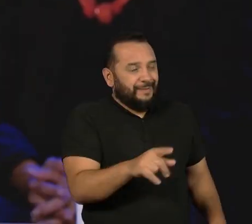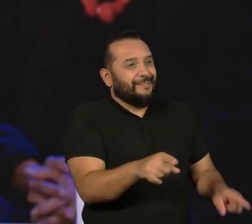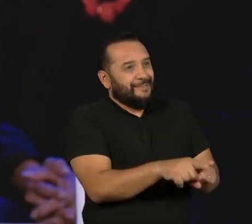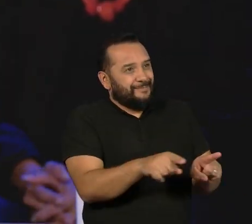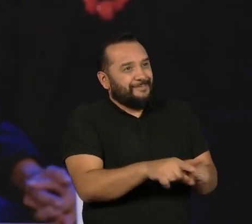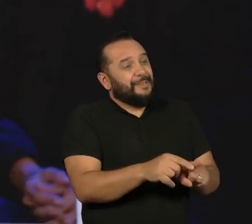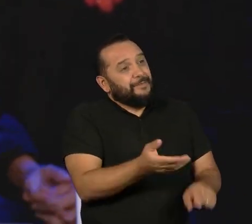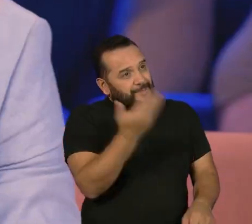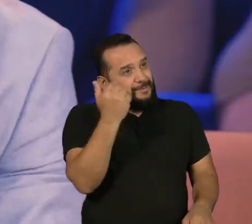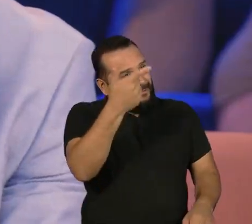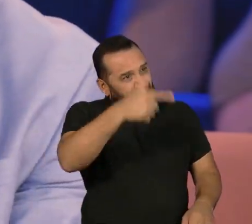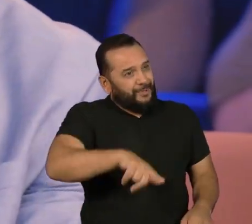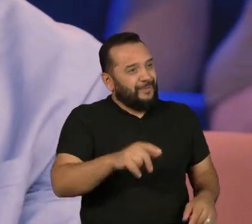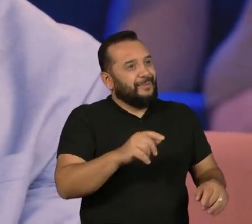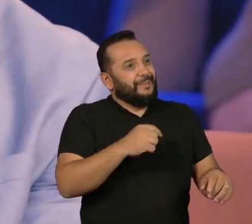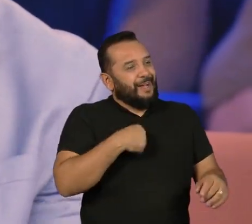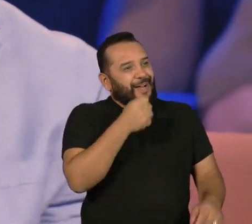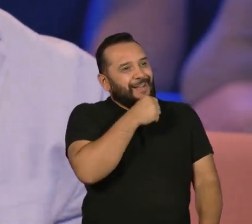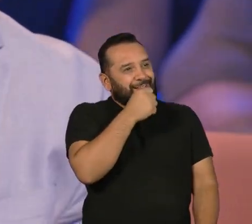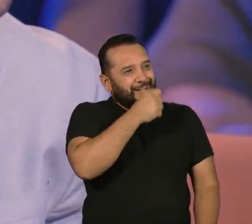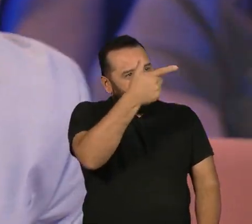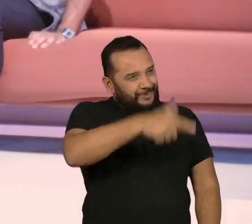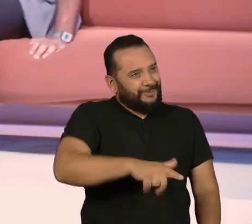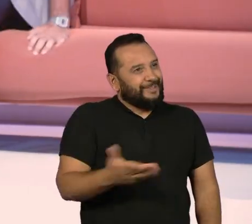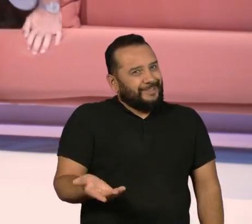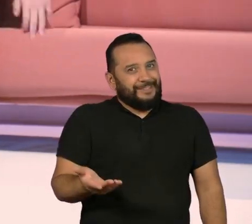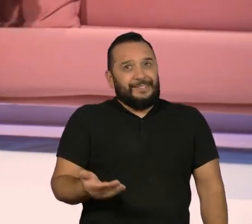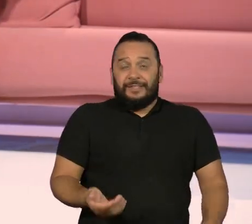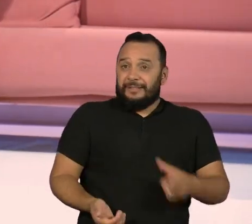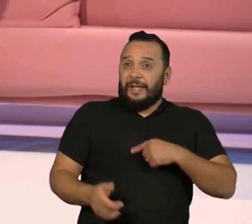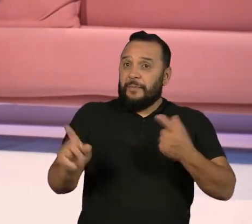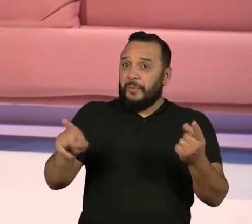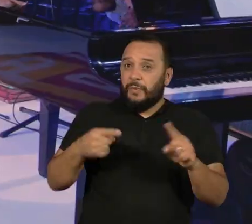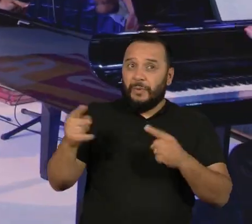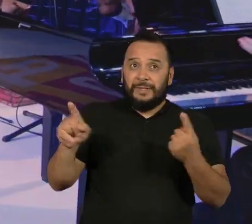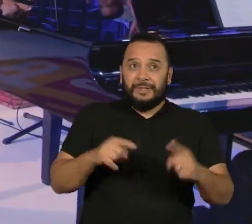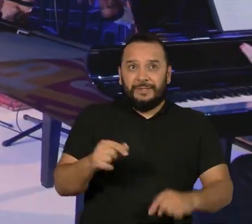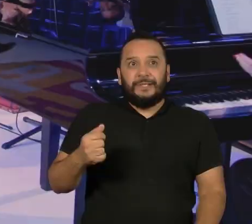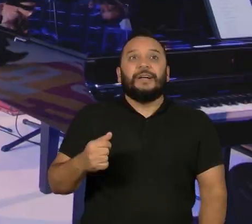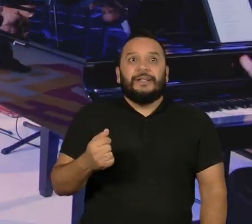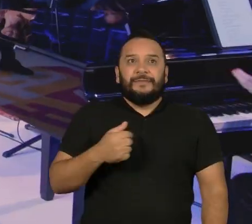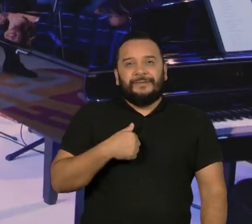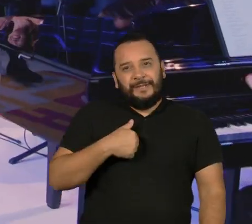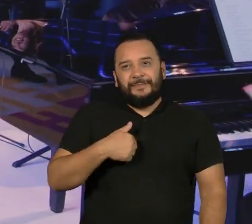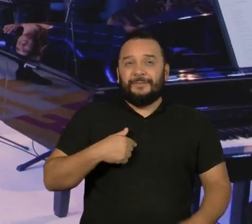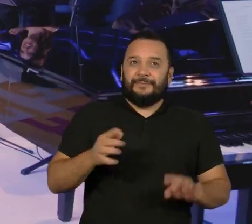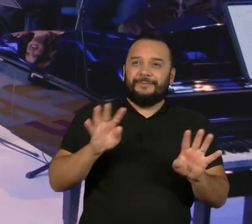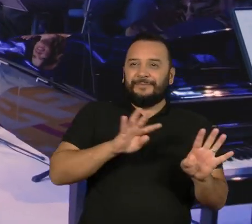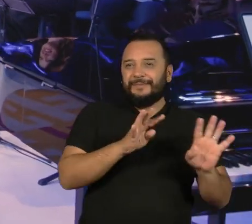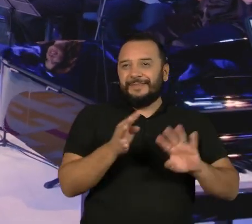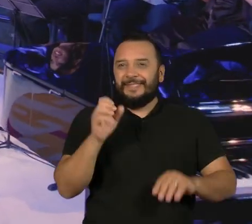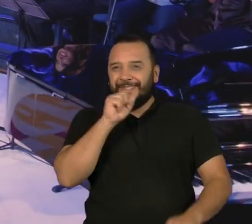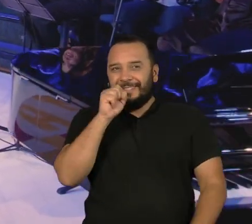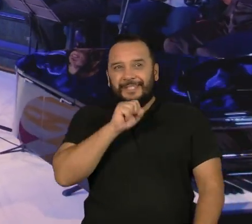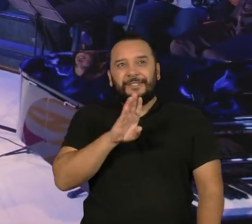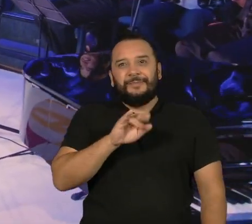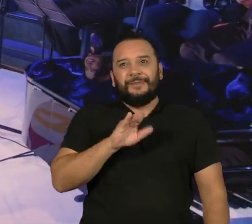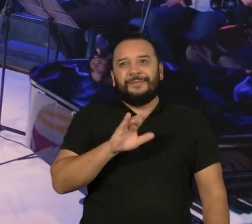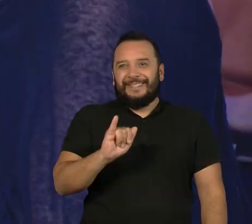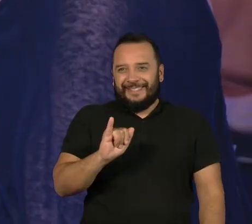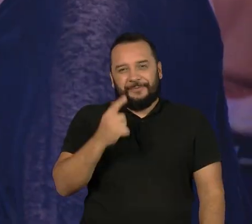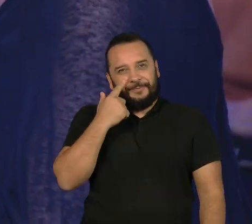também, então vamos cantar mais. Ah, mais? Temos mais música? Vamos, de Bibi, Uma Vida em Musical.